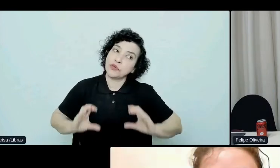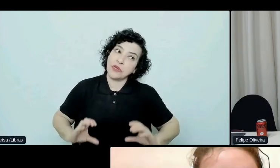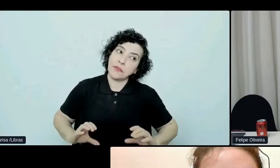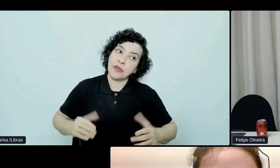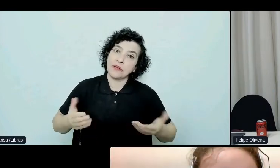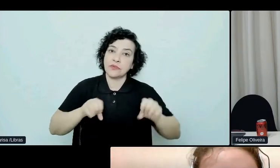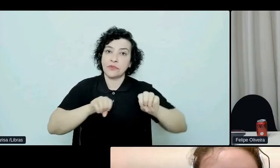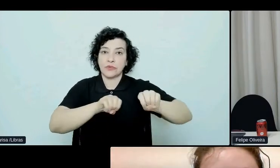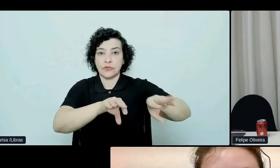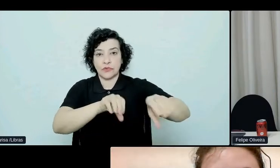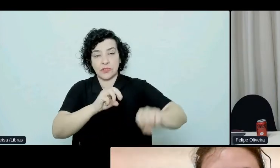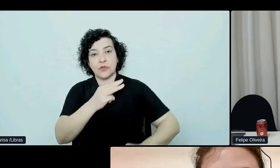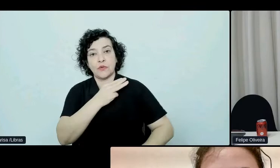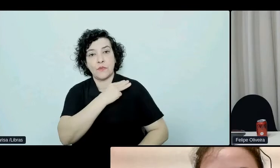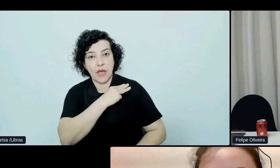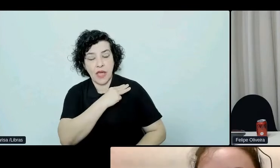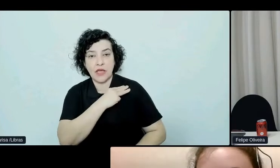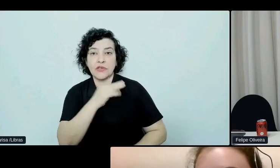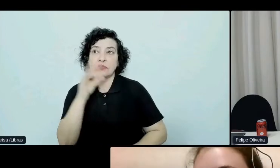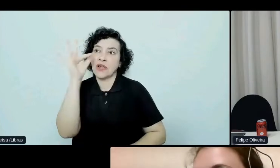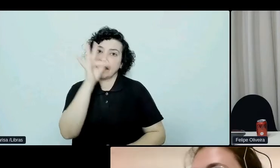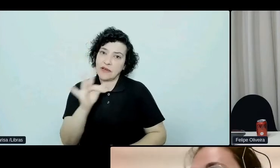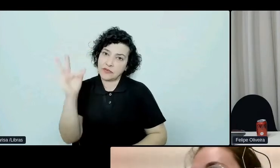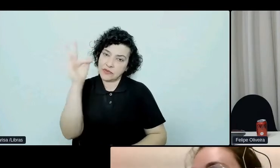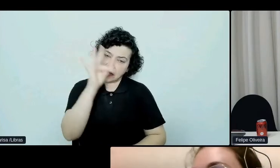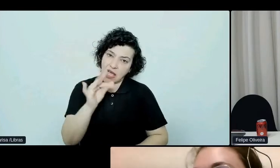neurodiversas, a aprender até mesmo, e aí eu